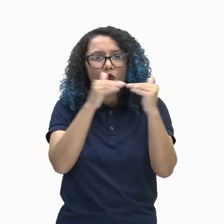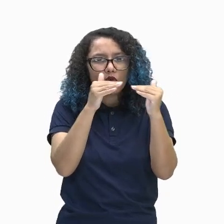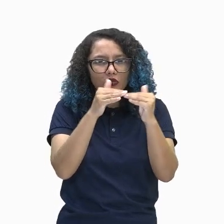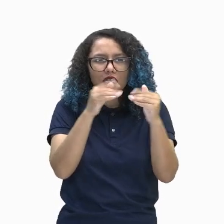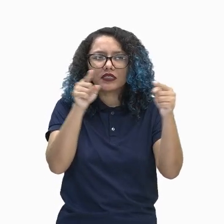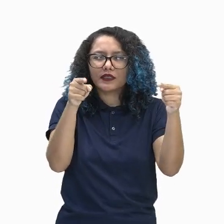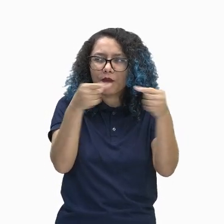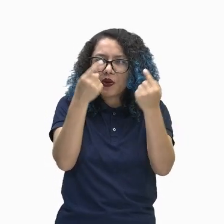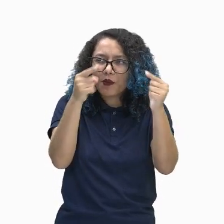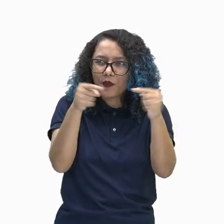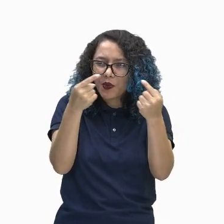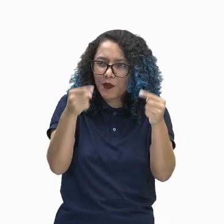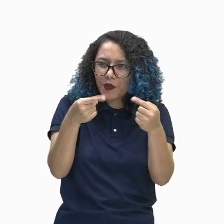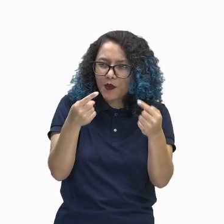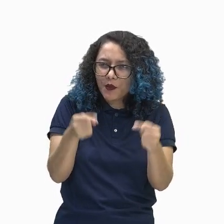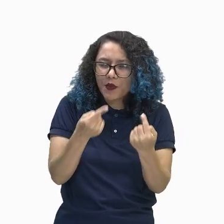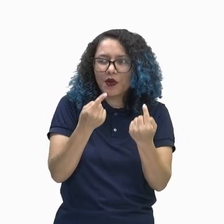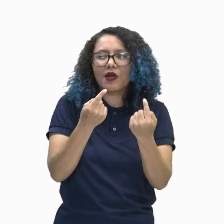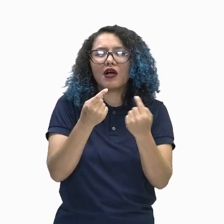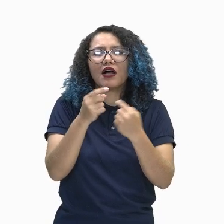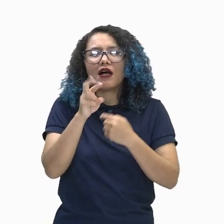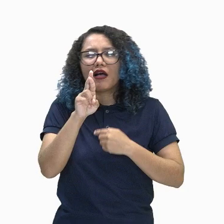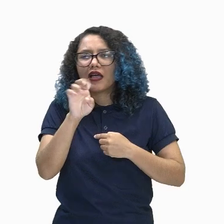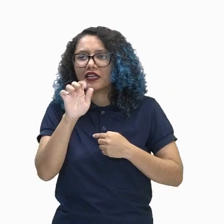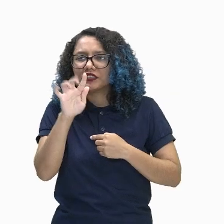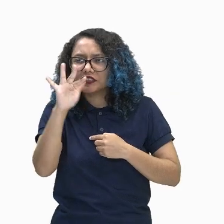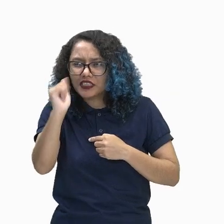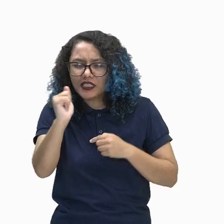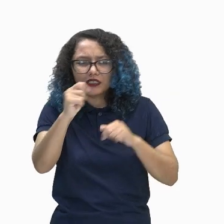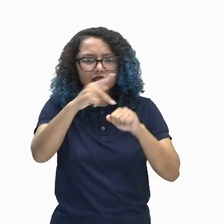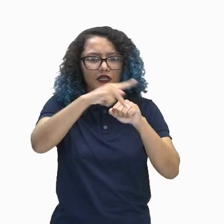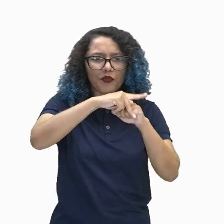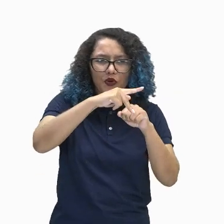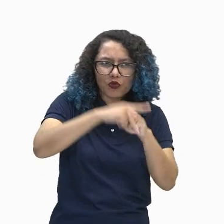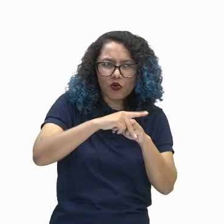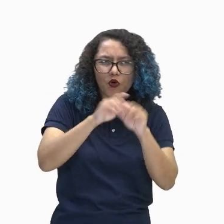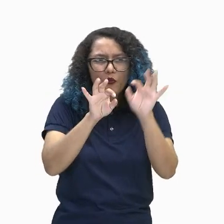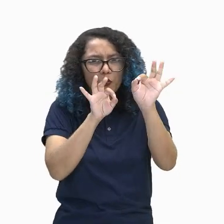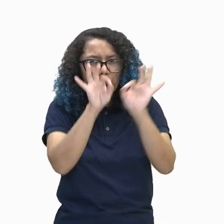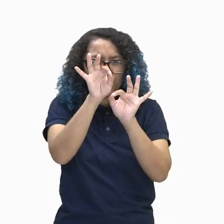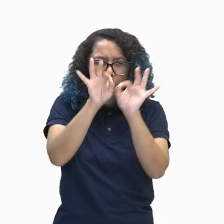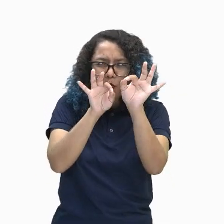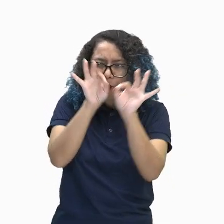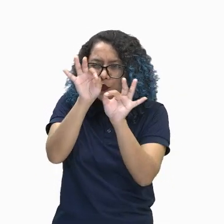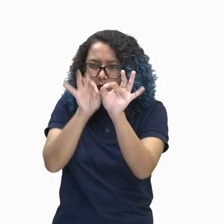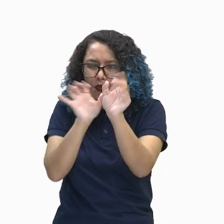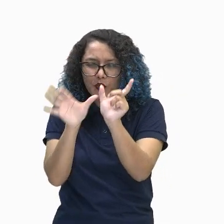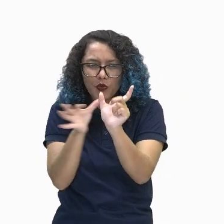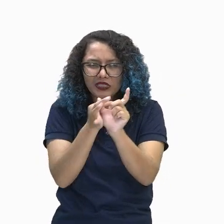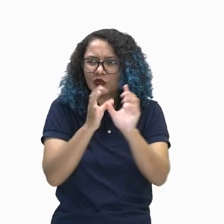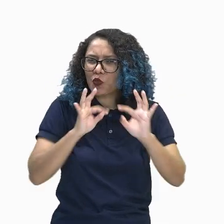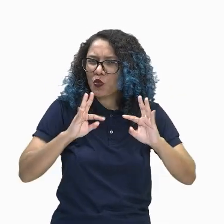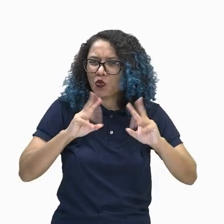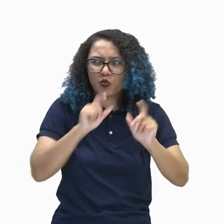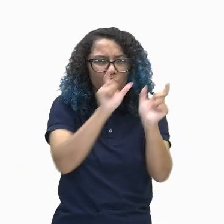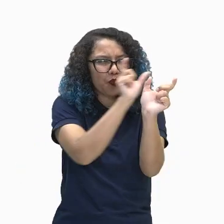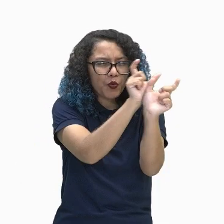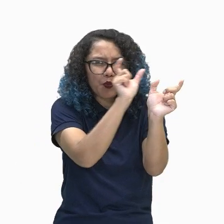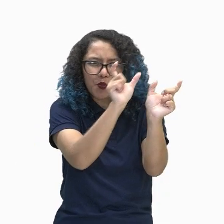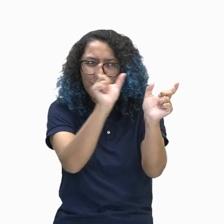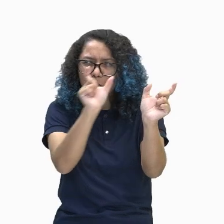as regências, a colocação dos pronomes, né? Das conjunções, porque elas fazem todo sentido no